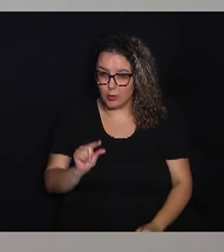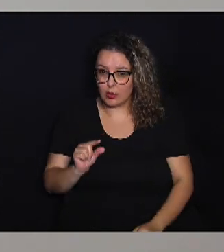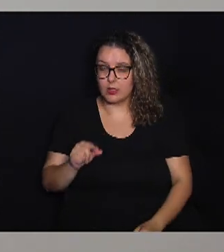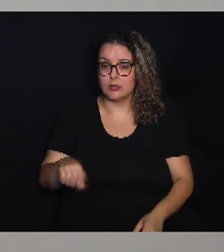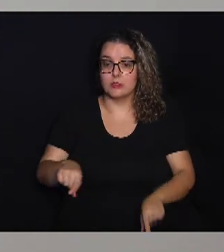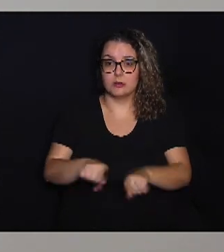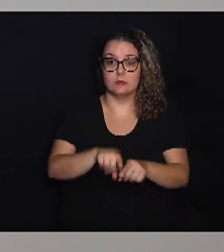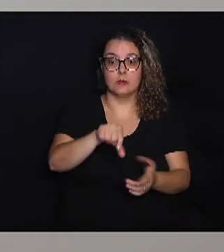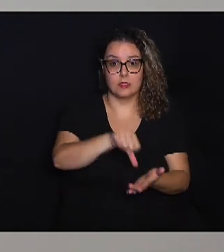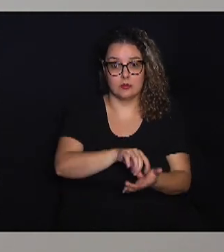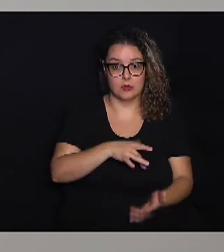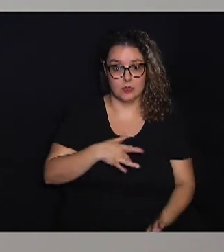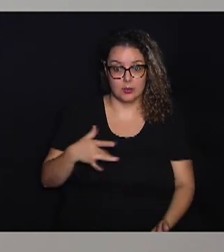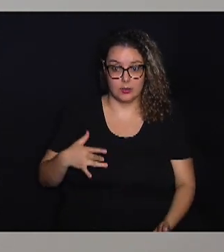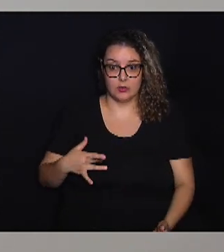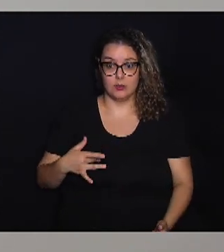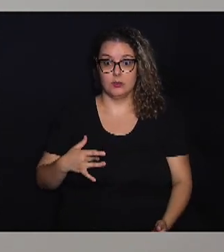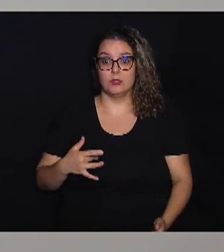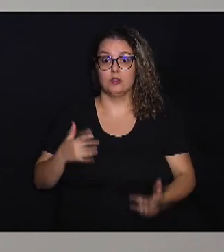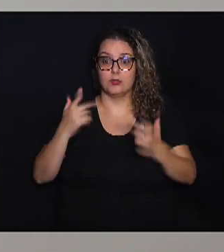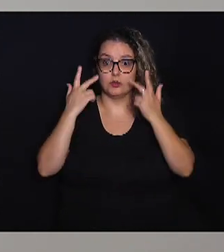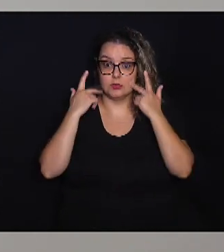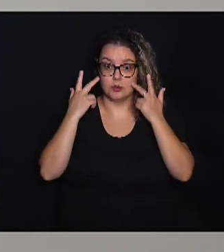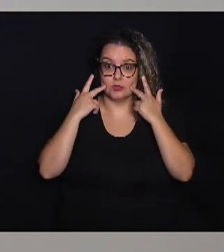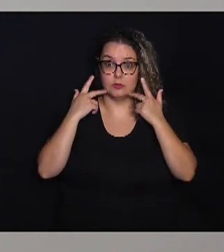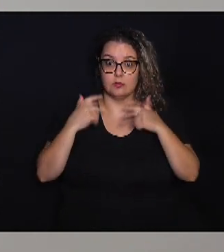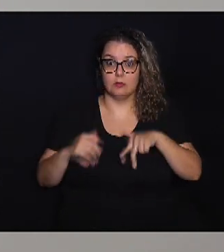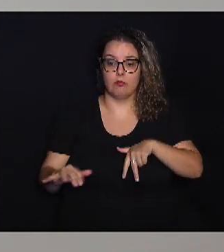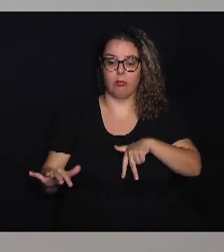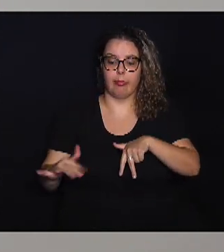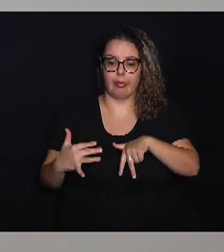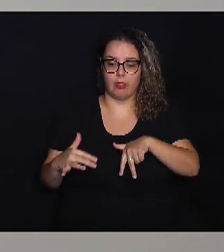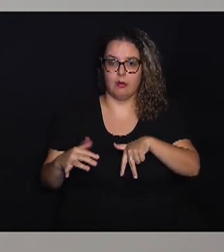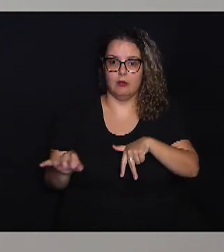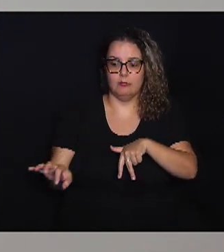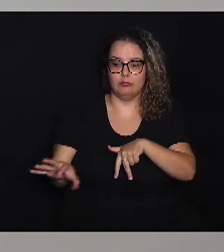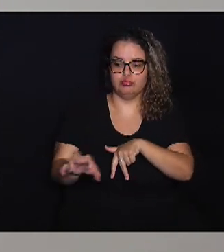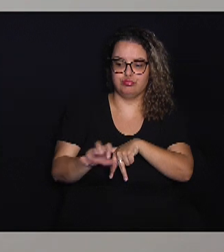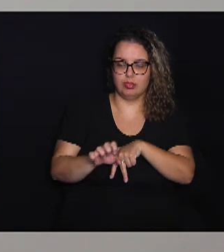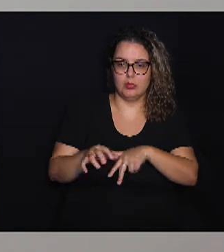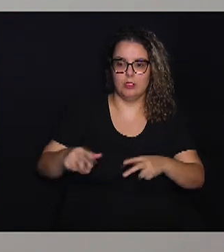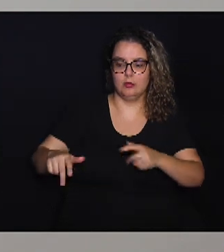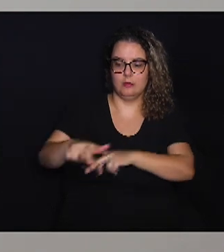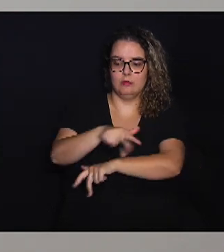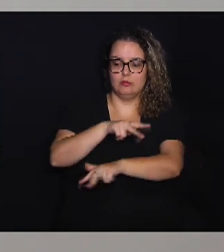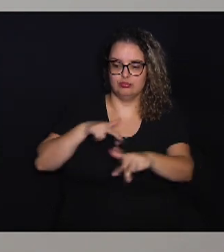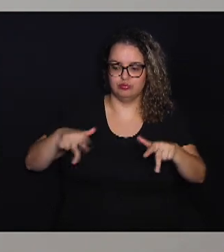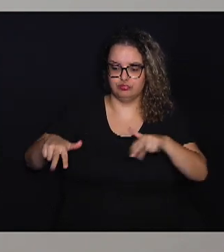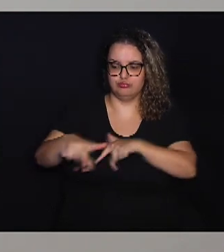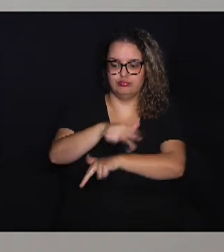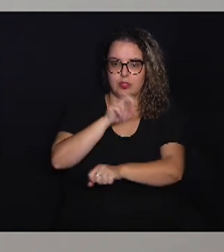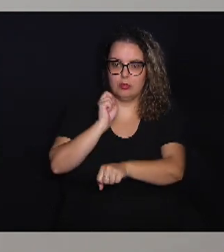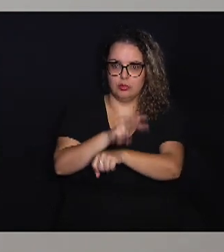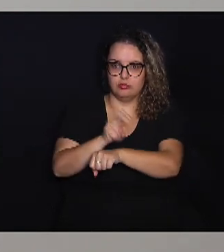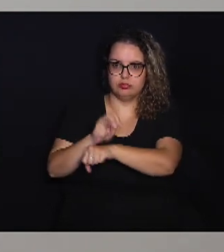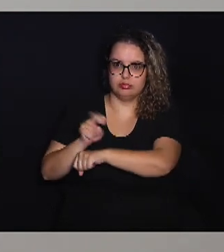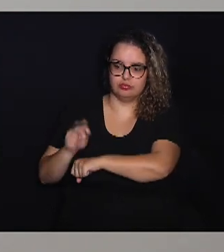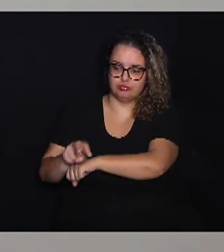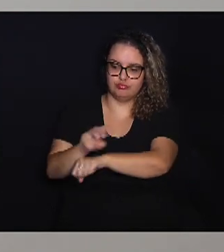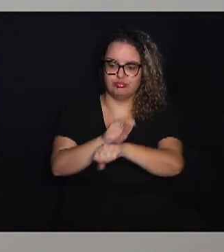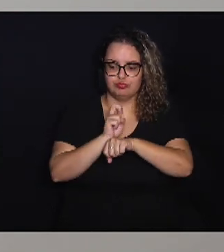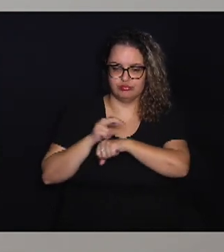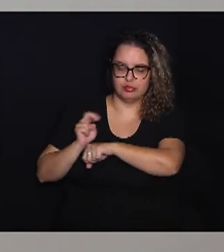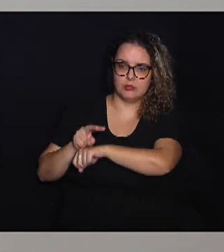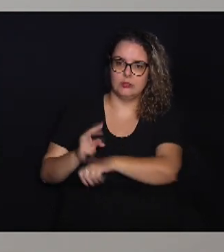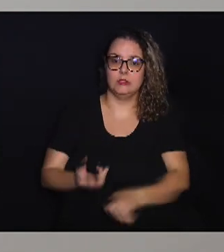de saúde, onde elas geralmente estão mais expostas, né, à circulação desses vírus respiratórios. Também é importante que, em caso